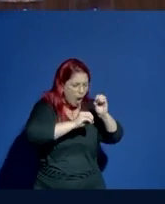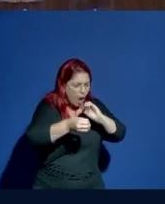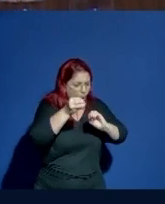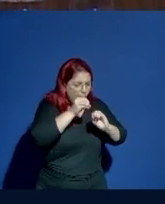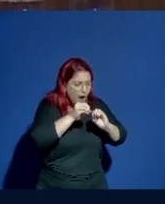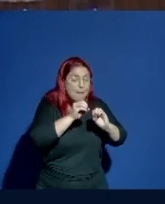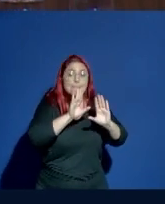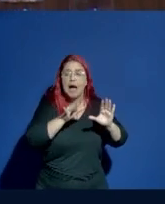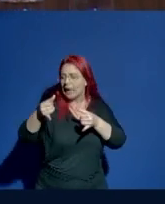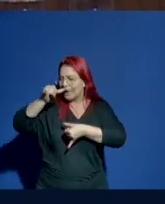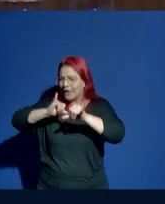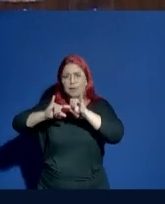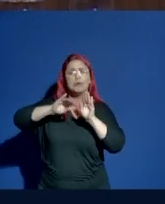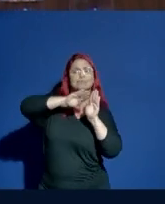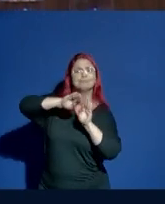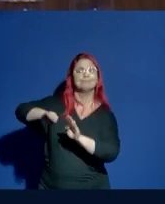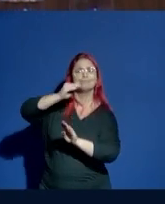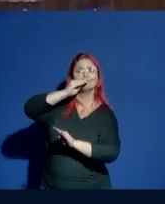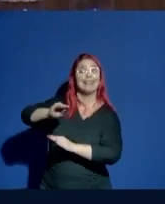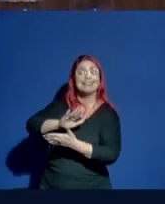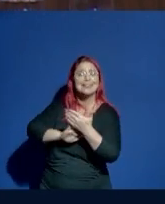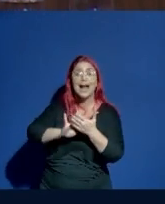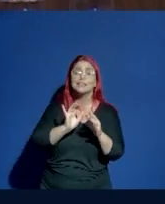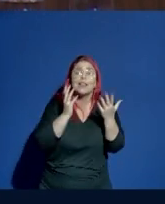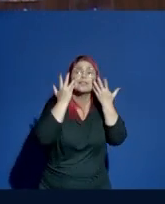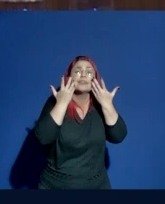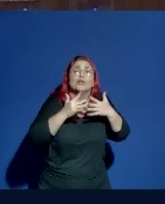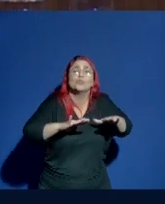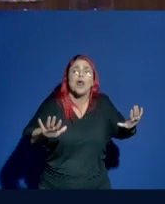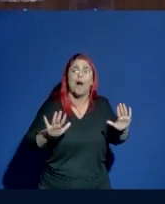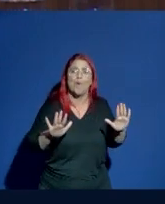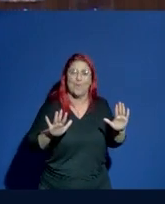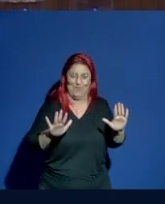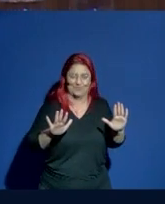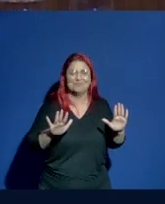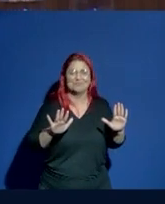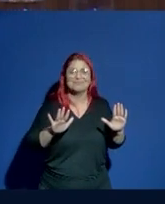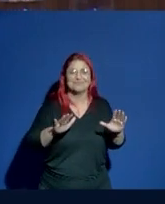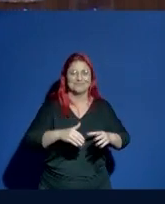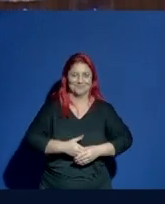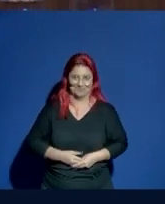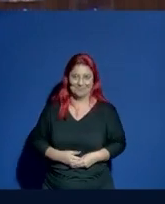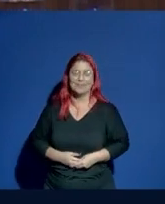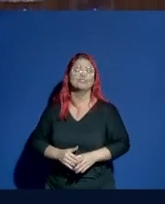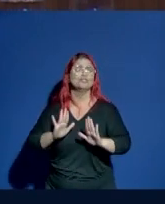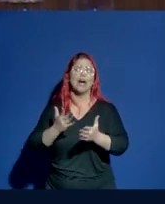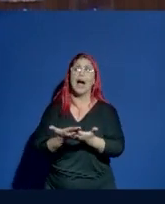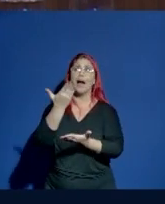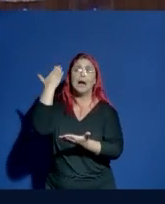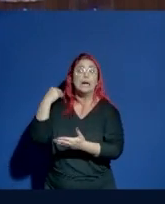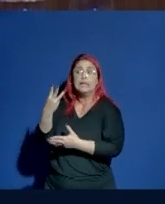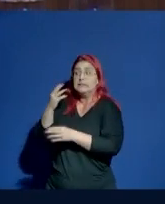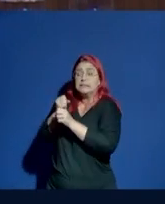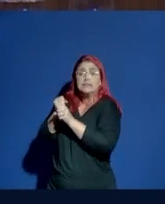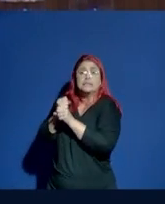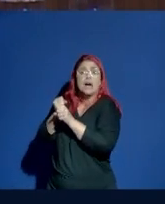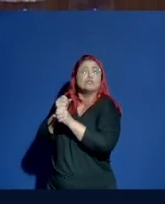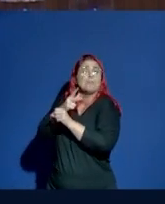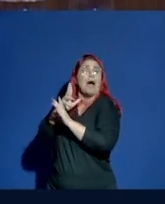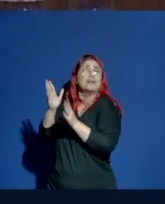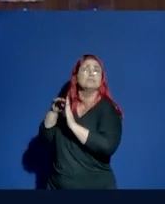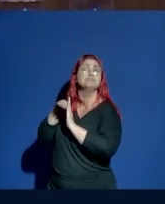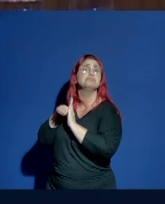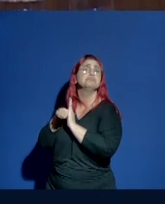é químico, né? Então, biológicos tem há muito tempo, acho que mais de 30 anos. Só que nunca decolou,